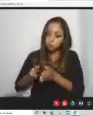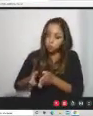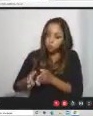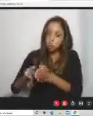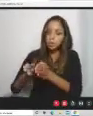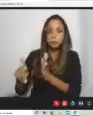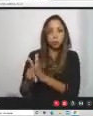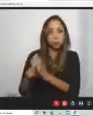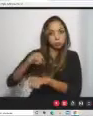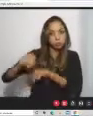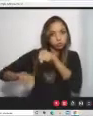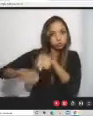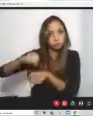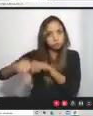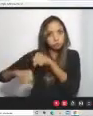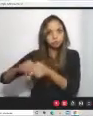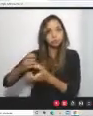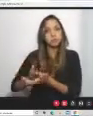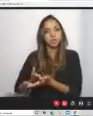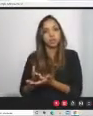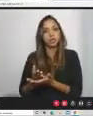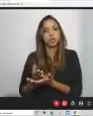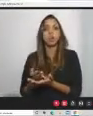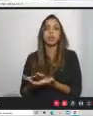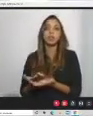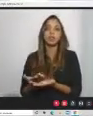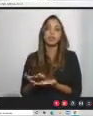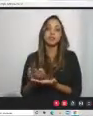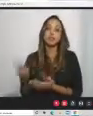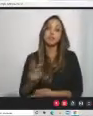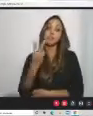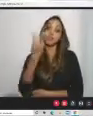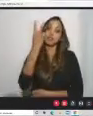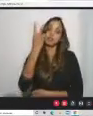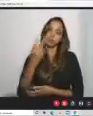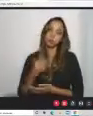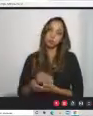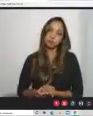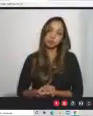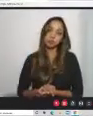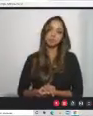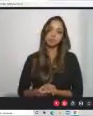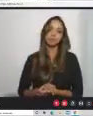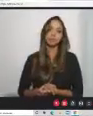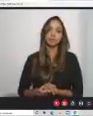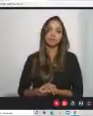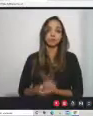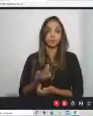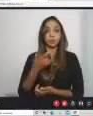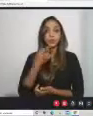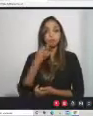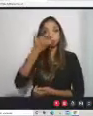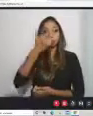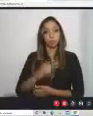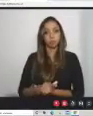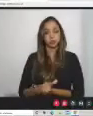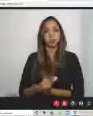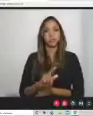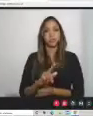projetos, né, de iniciativas, só vem a valorizar, além, mais uma vez, volto a frisar, do resgate